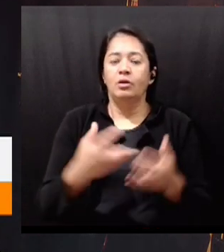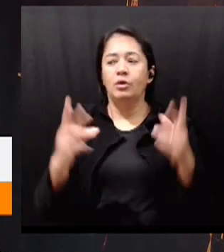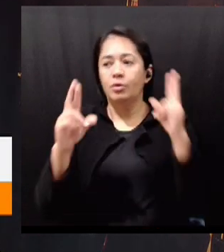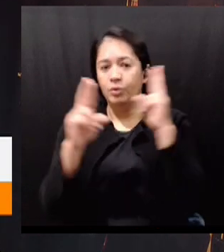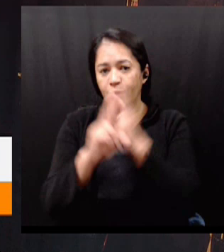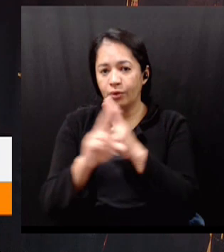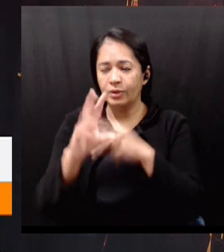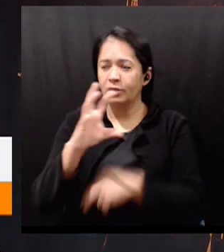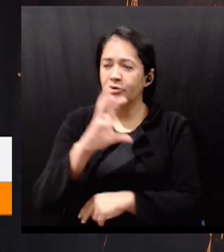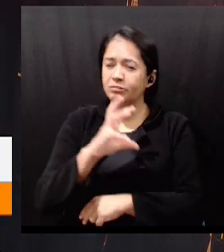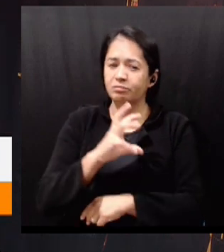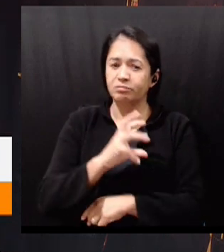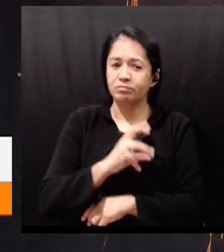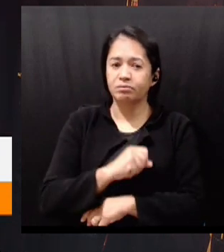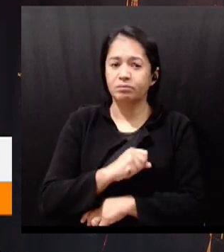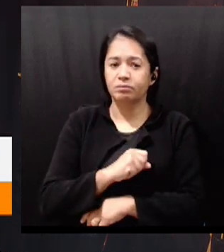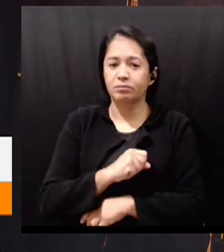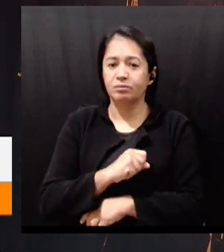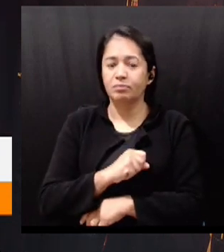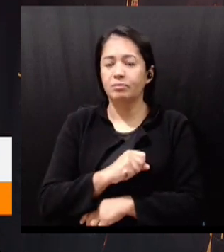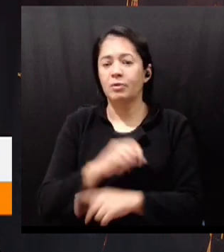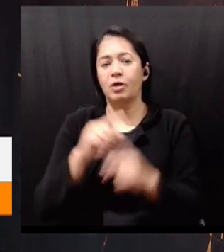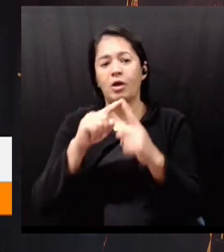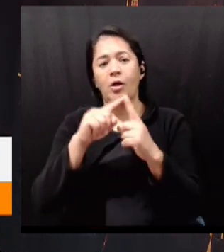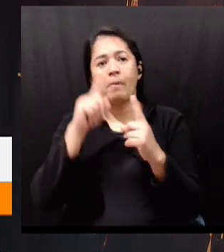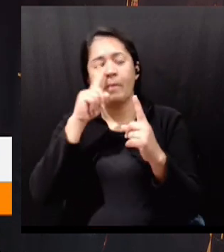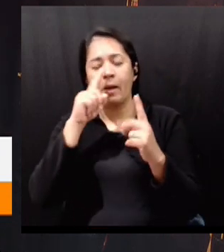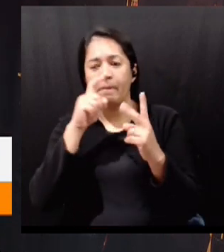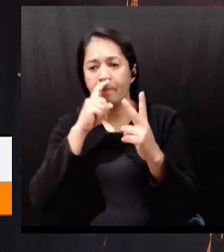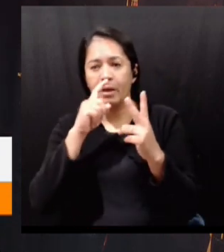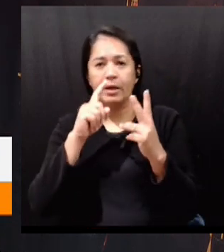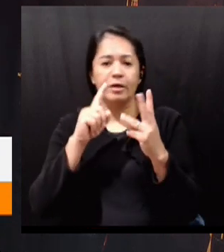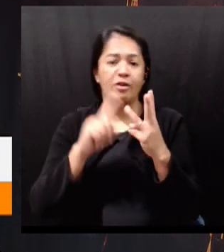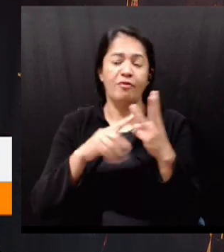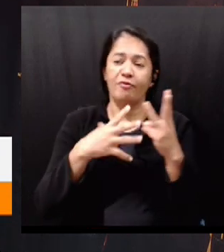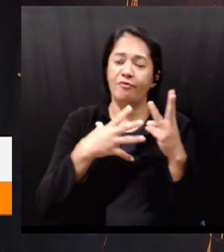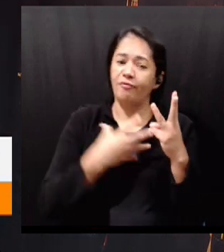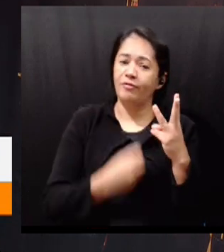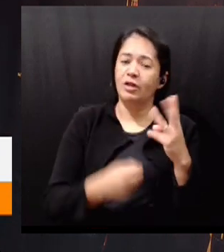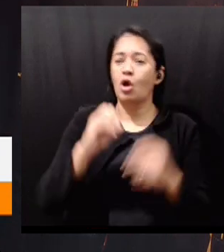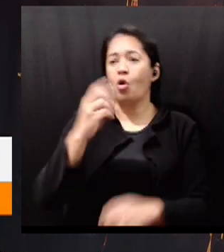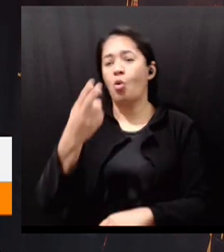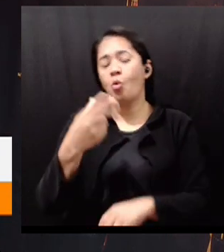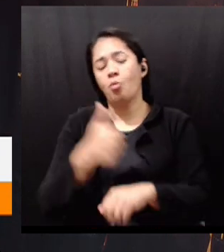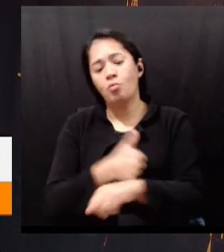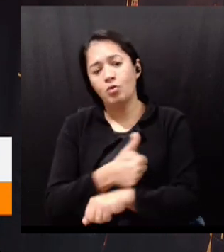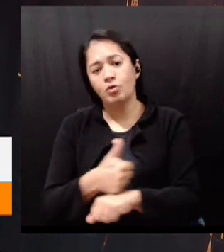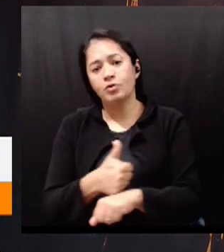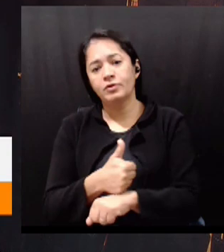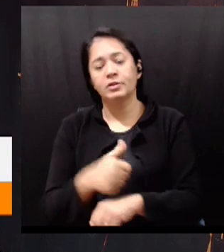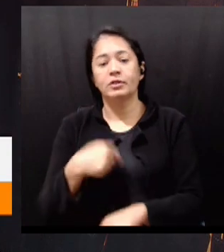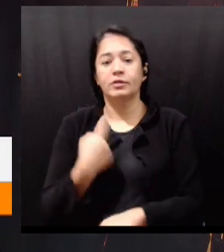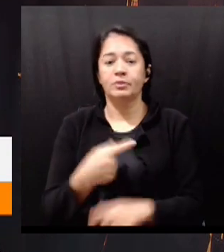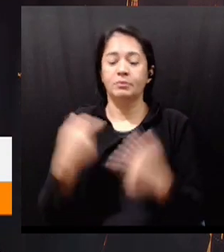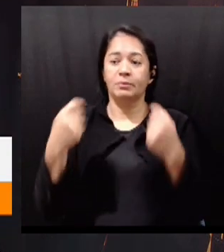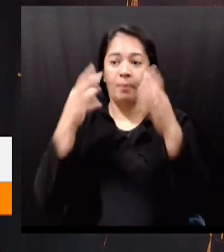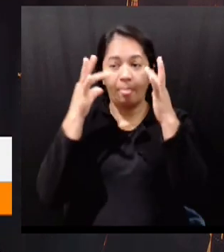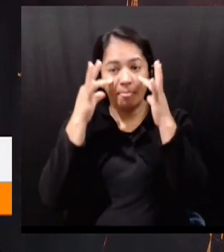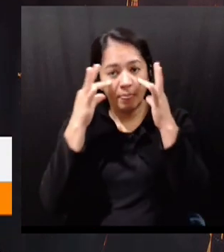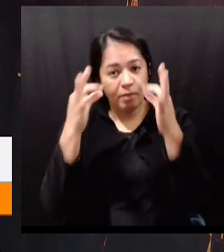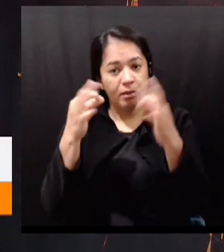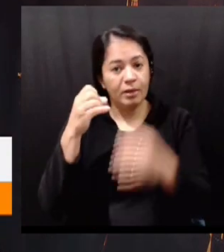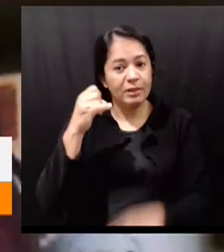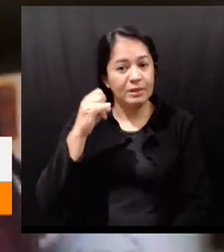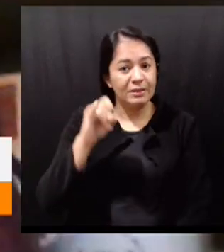né, pais, mães e filhos ou, enfim, profissional, a gente precisa se atentar e quando isso acontece, o que que a gente tem que fazer?